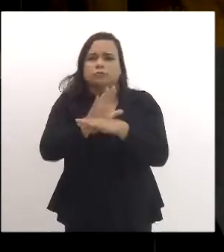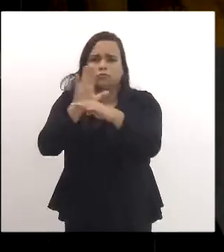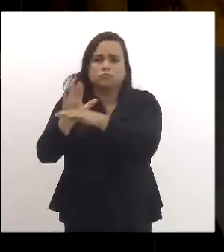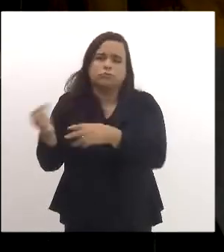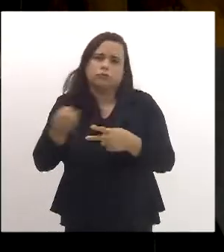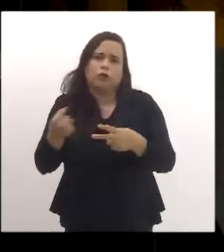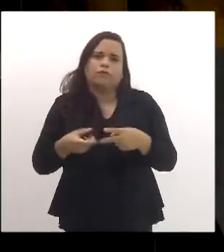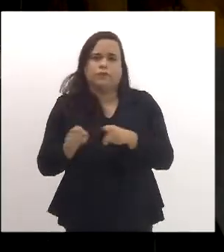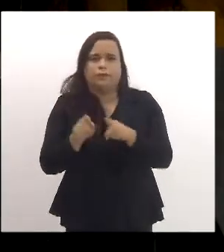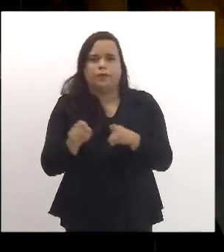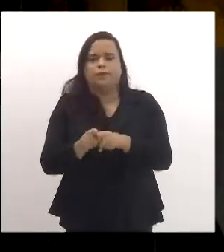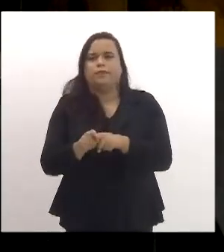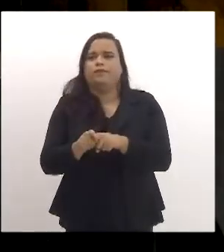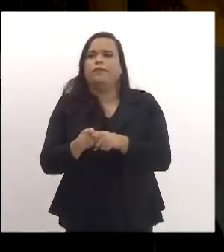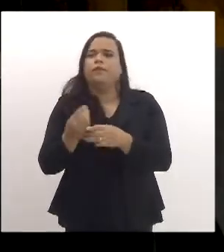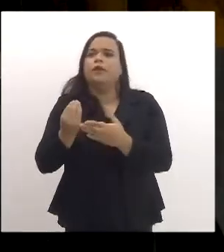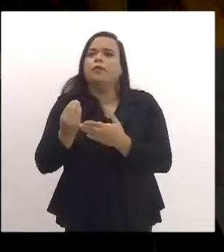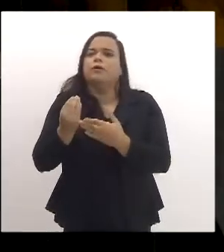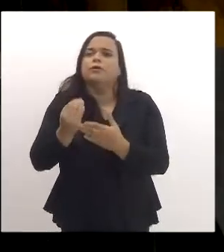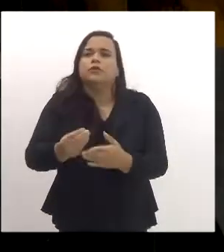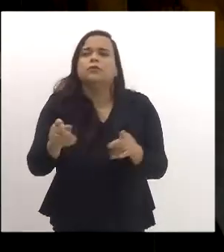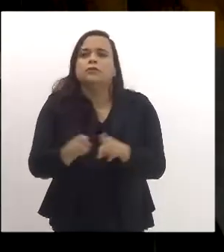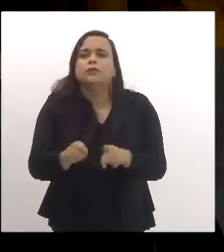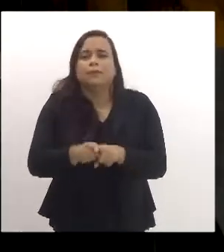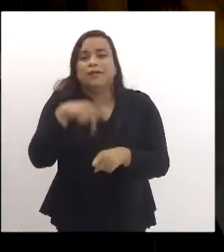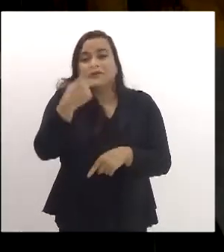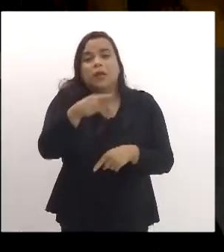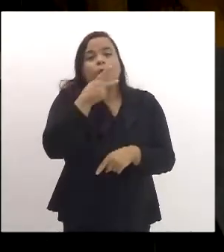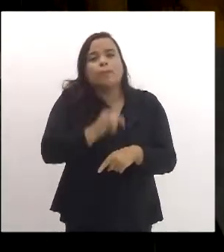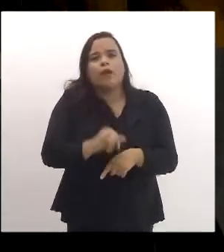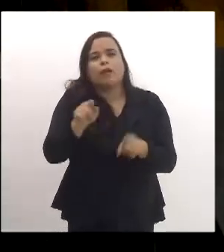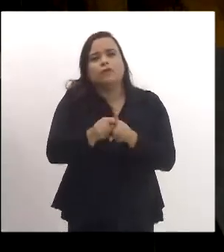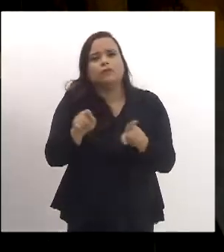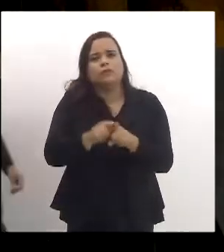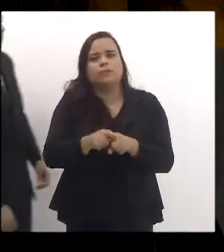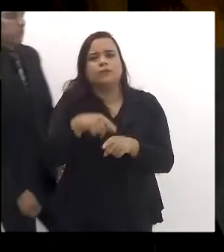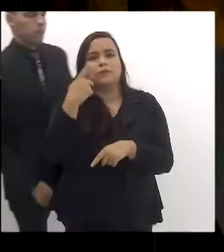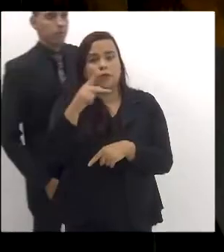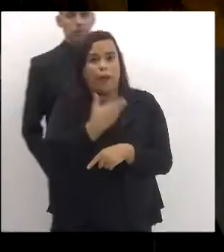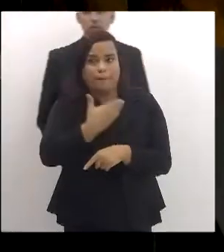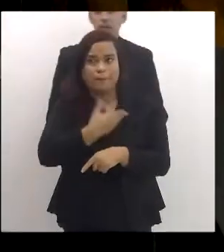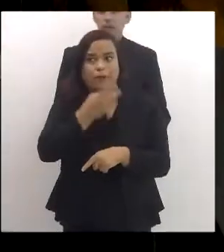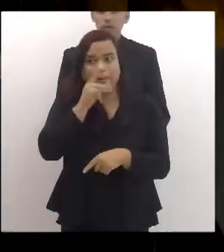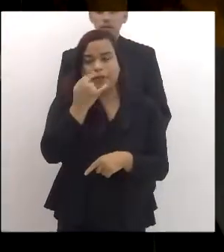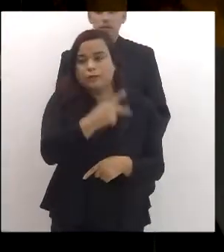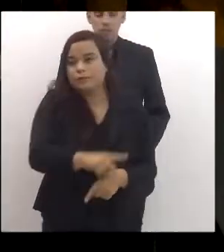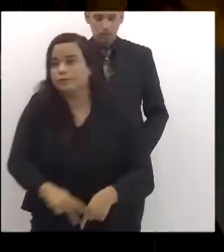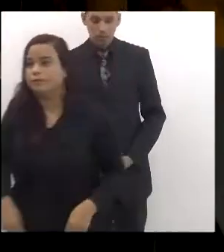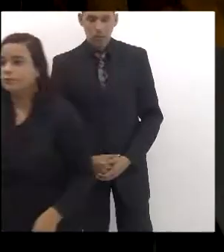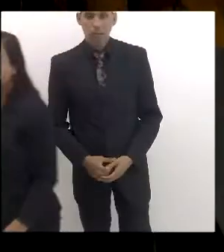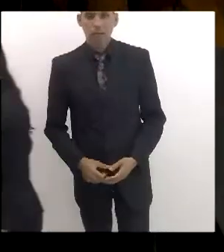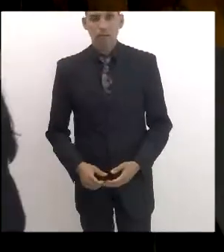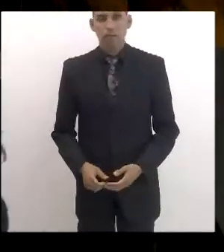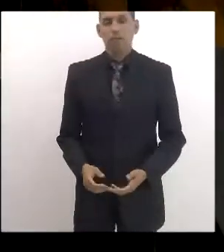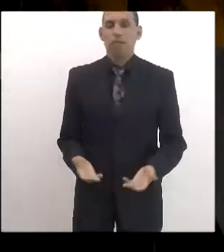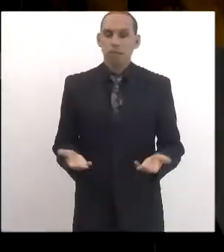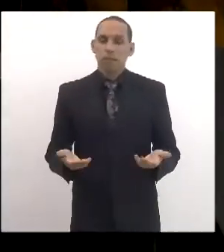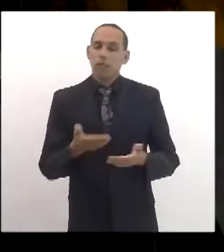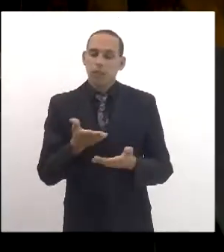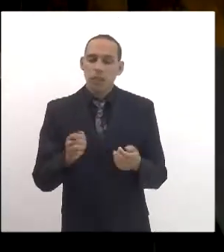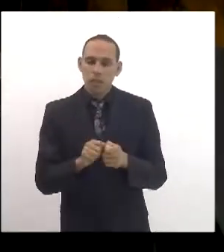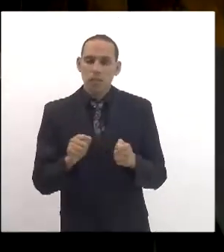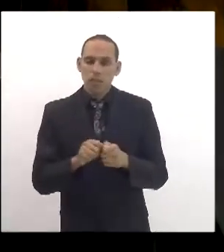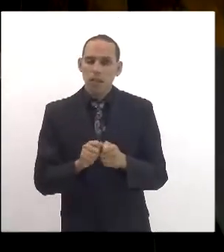inovadoras. Garantam que os vossos pais e os pais dos vossos amigos não entendem o que vocês estão a fazer.